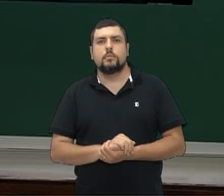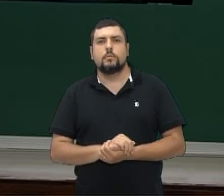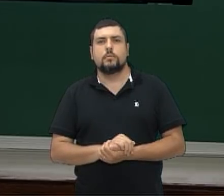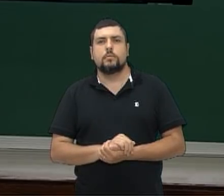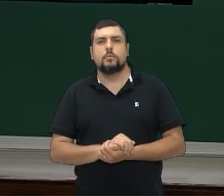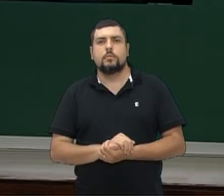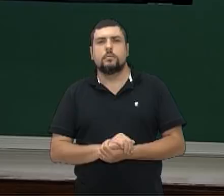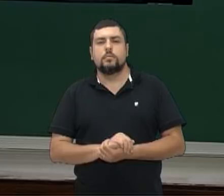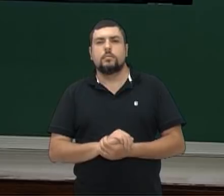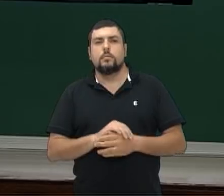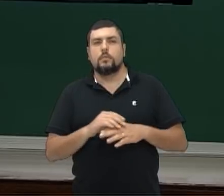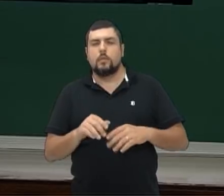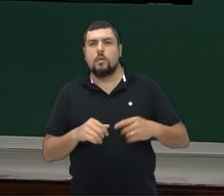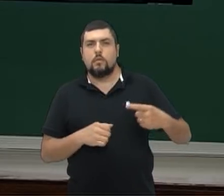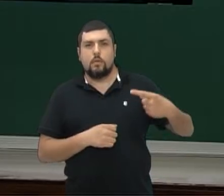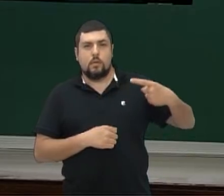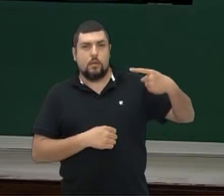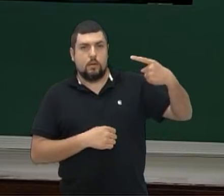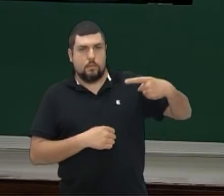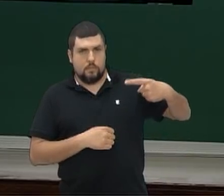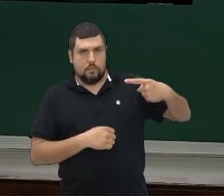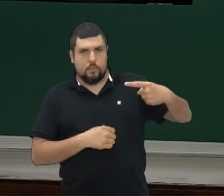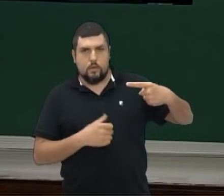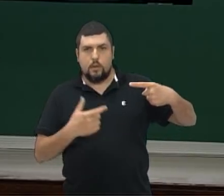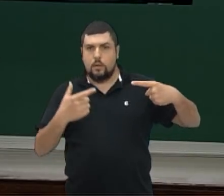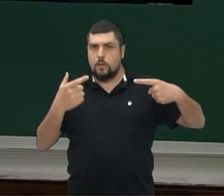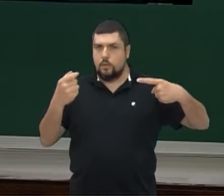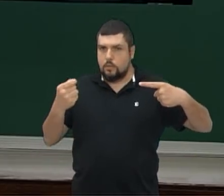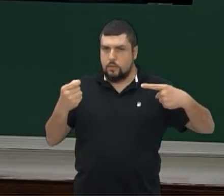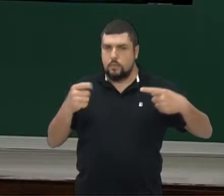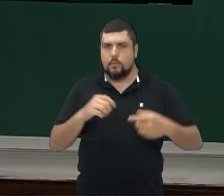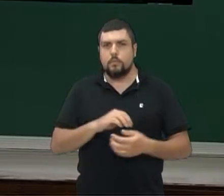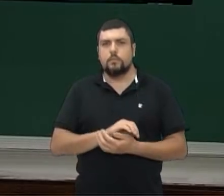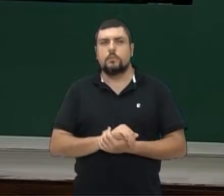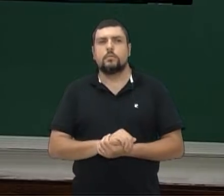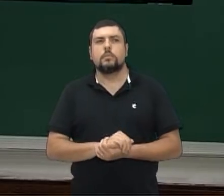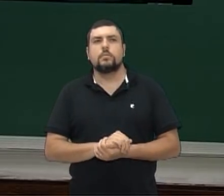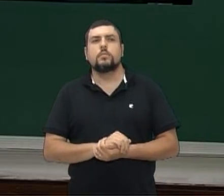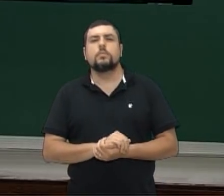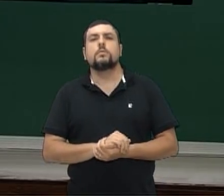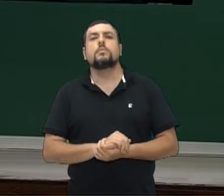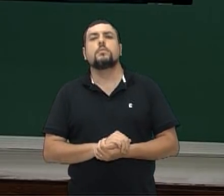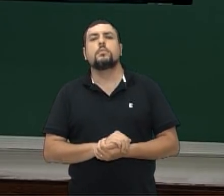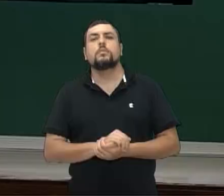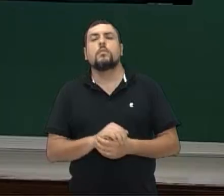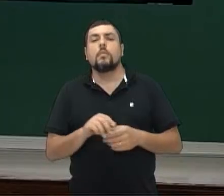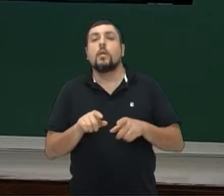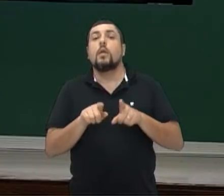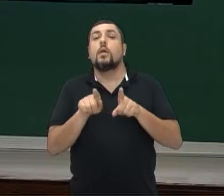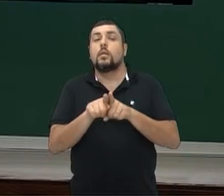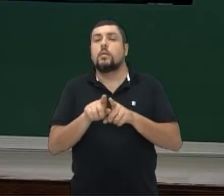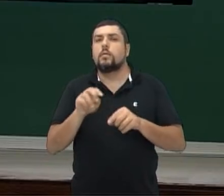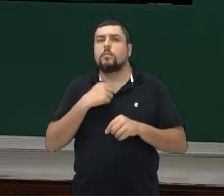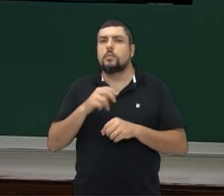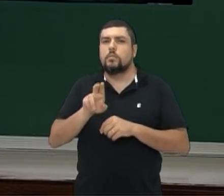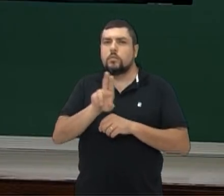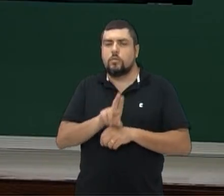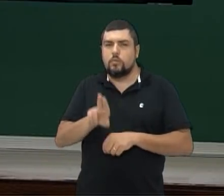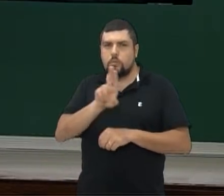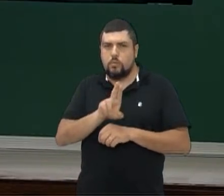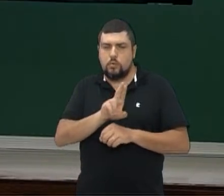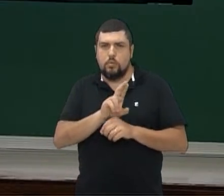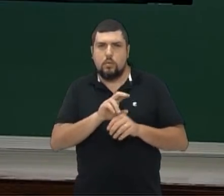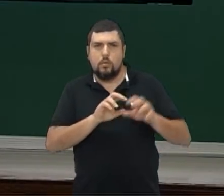20. O perímetro da figura 1 é 20. O mesmo conceito a gente utiliza para as